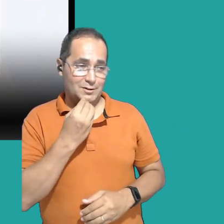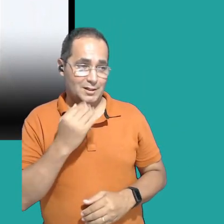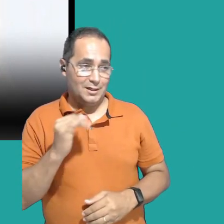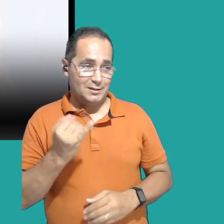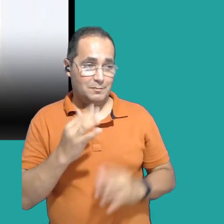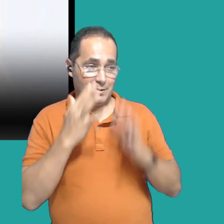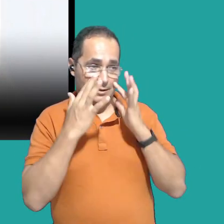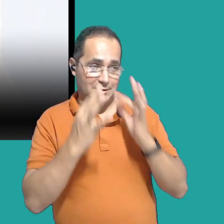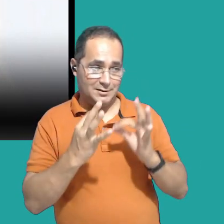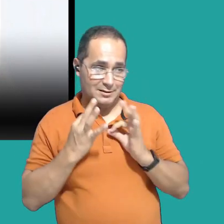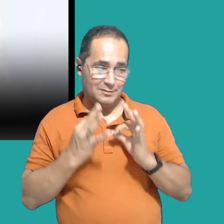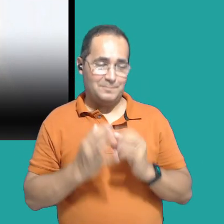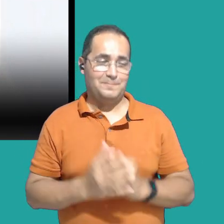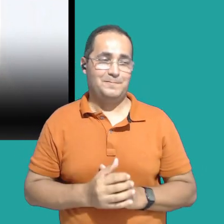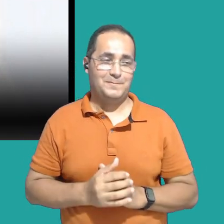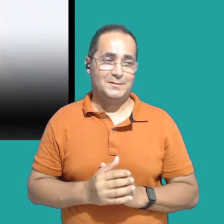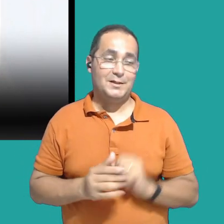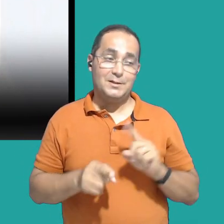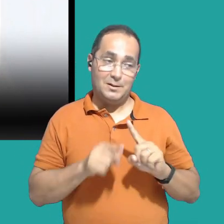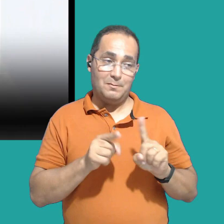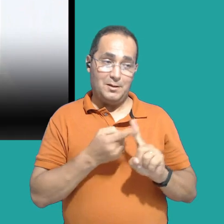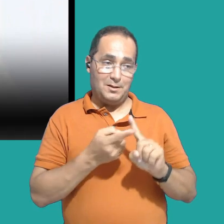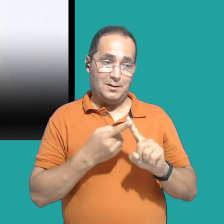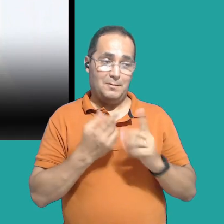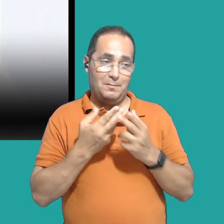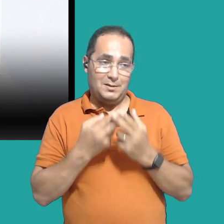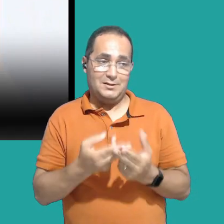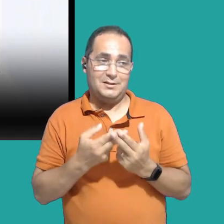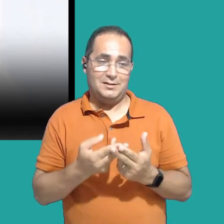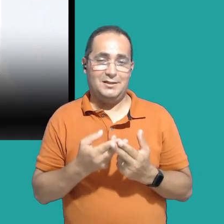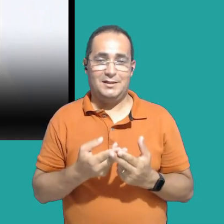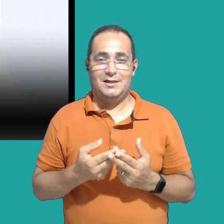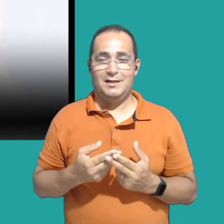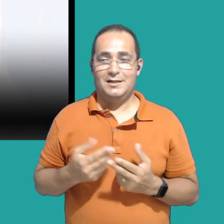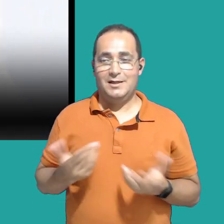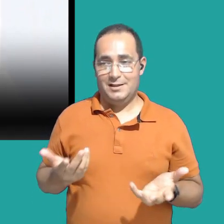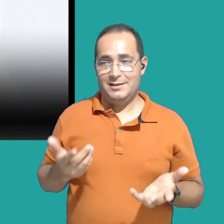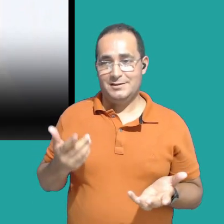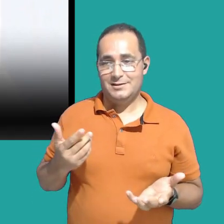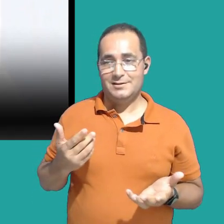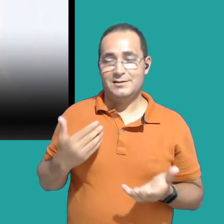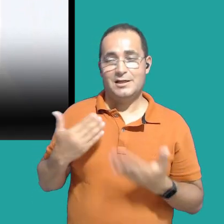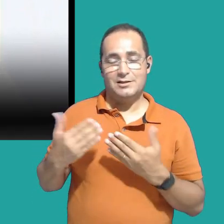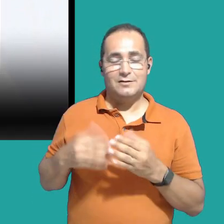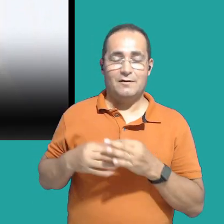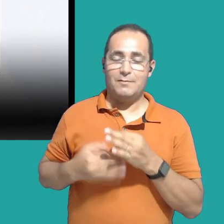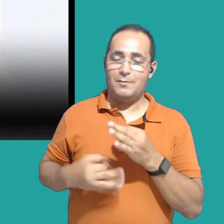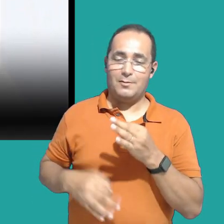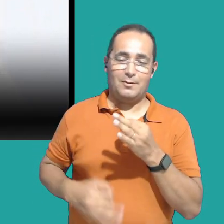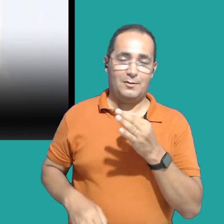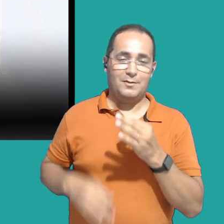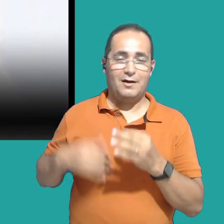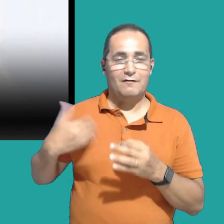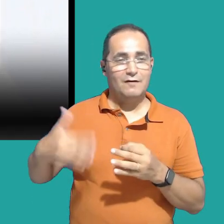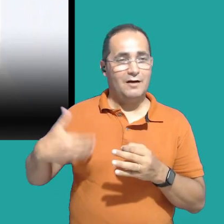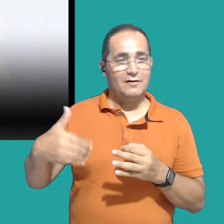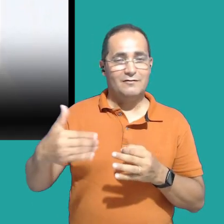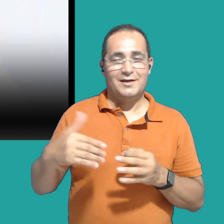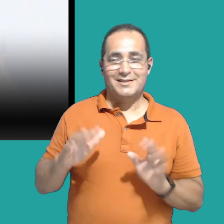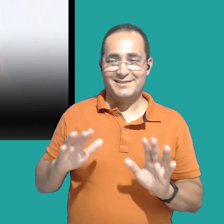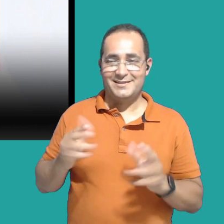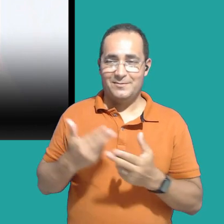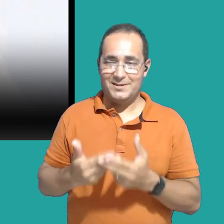pela oportunidade, pela atenção e pela paciência, né, porque o É, tempo pela da gente paciência é que ouro. a gente vai longe com as